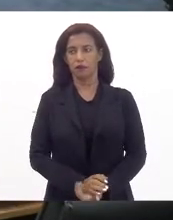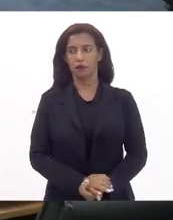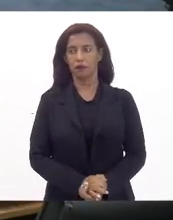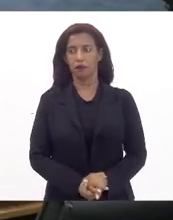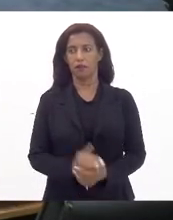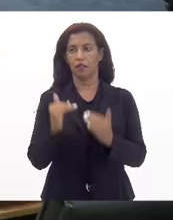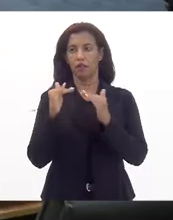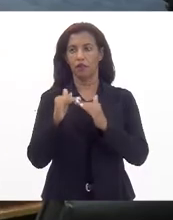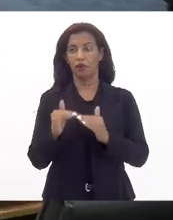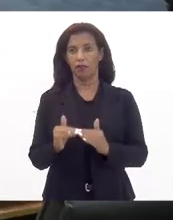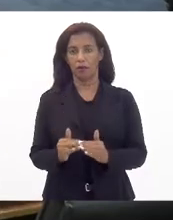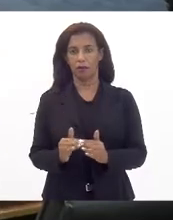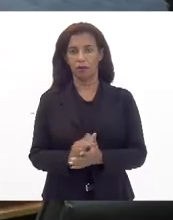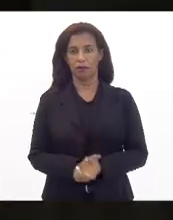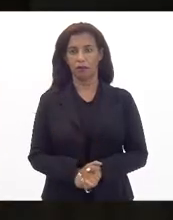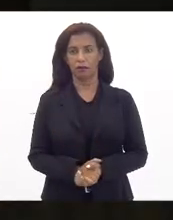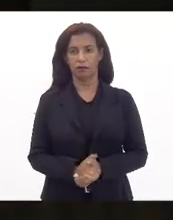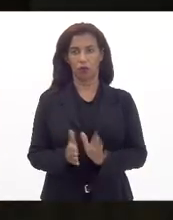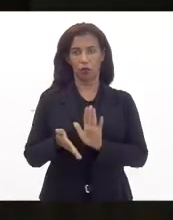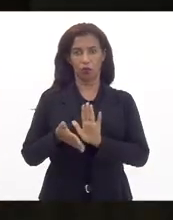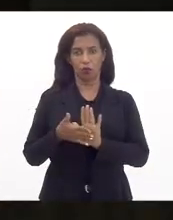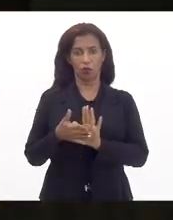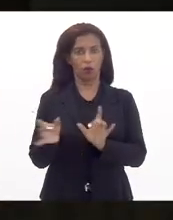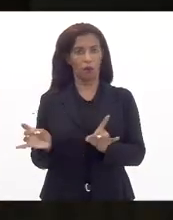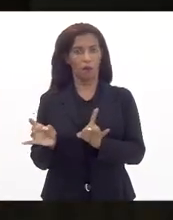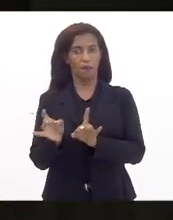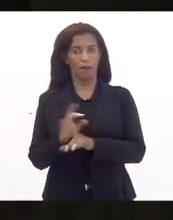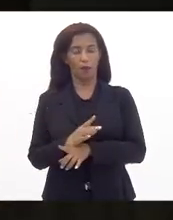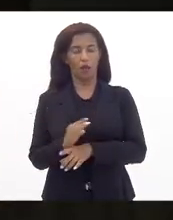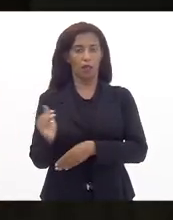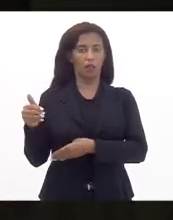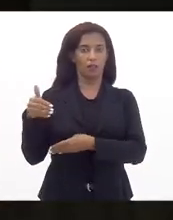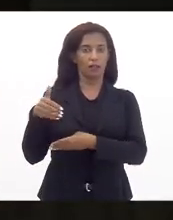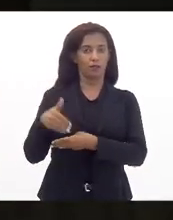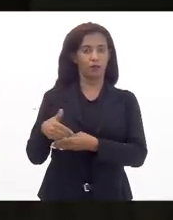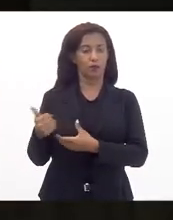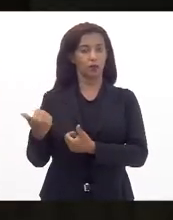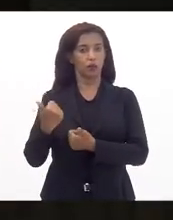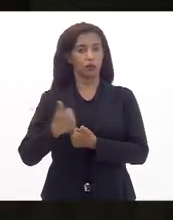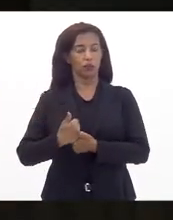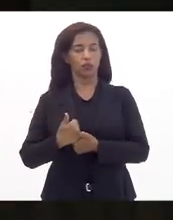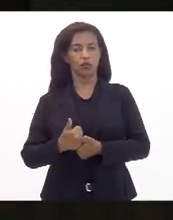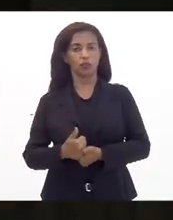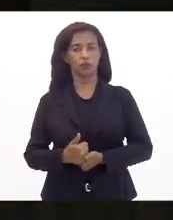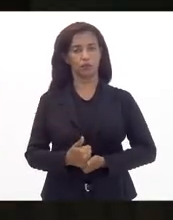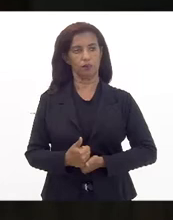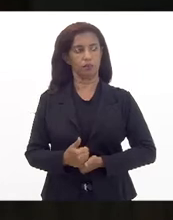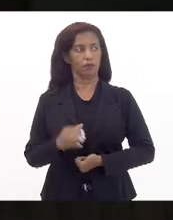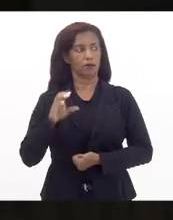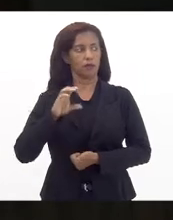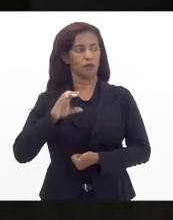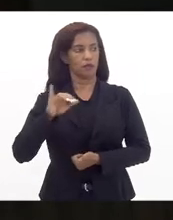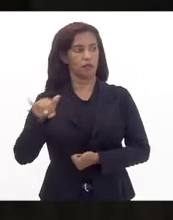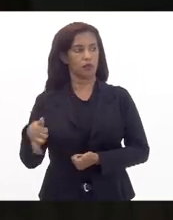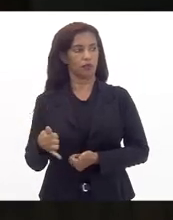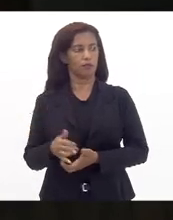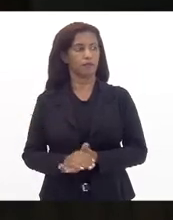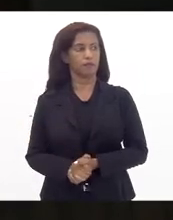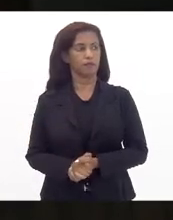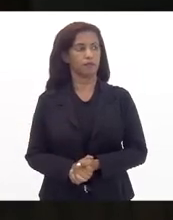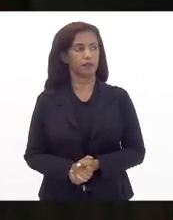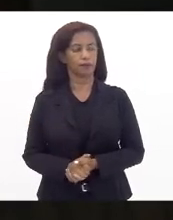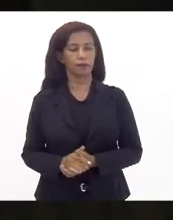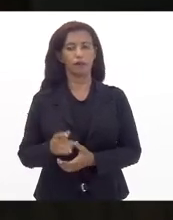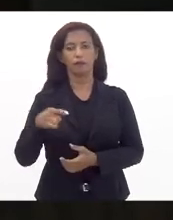é favorável Presidente com os pareceres emitidos em votação do substitutivo da ccj